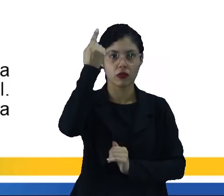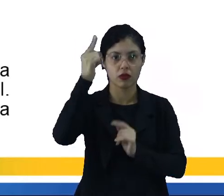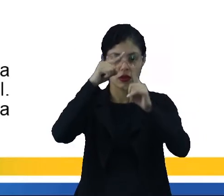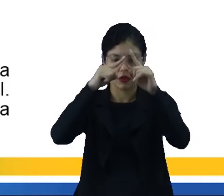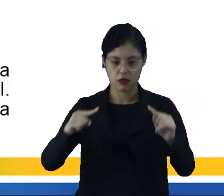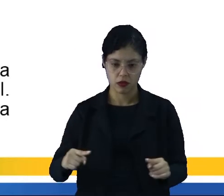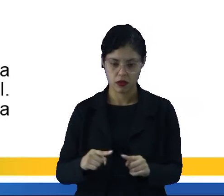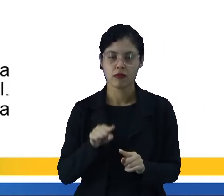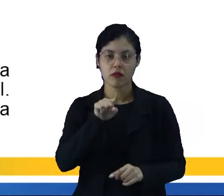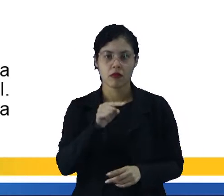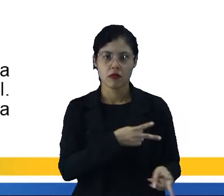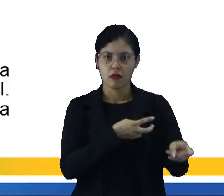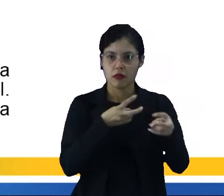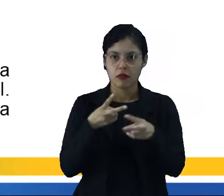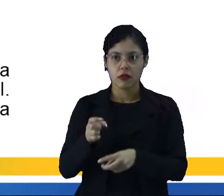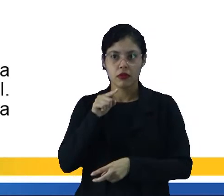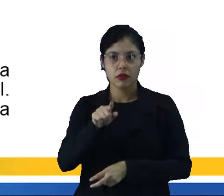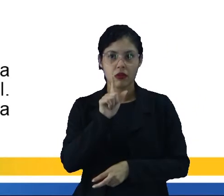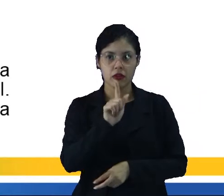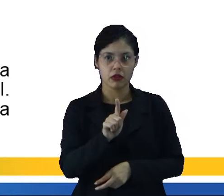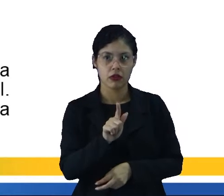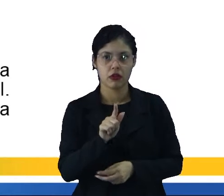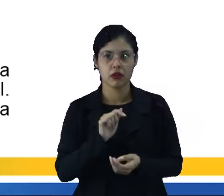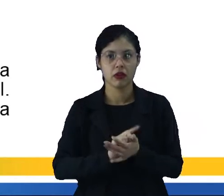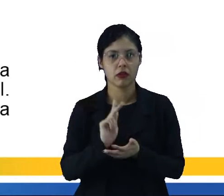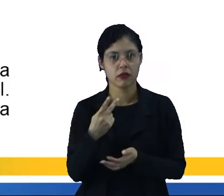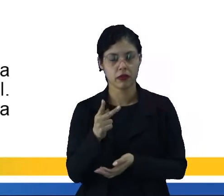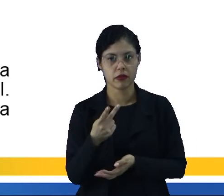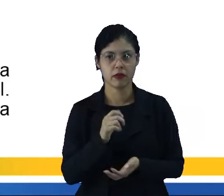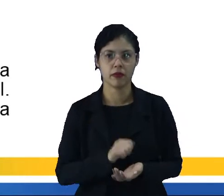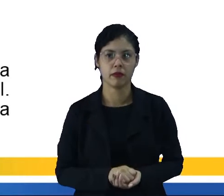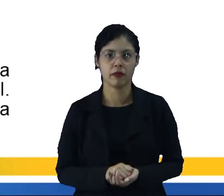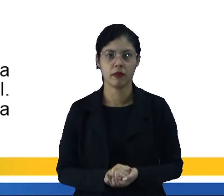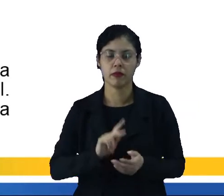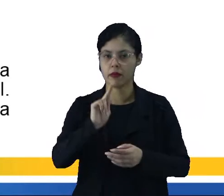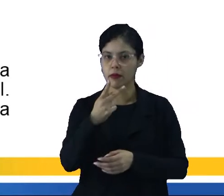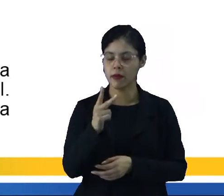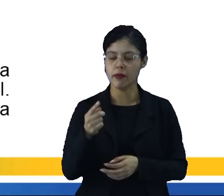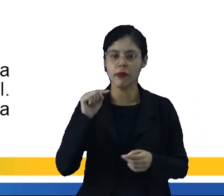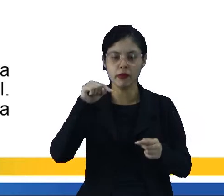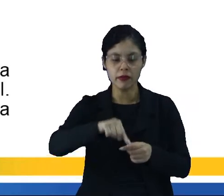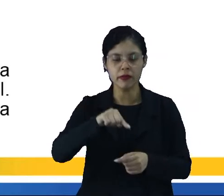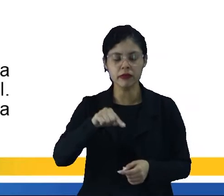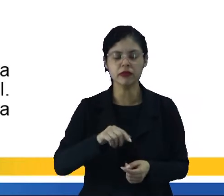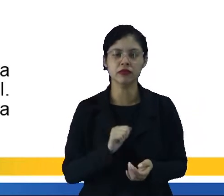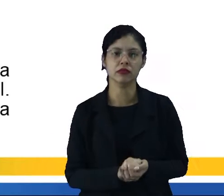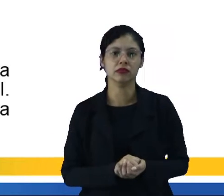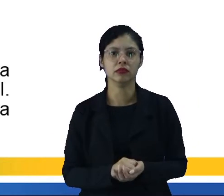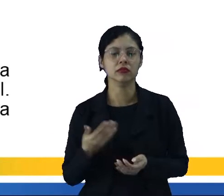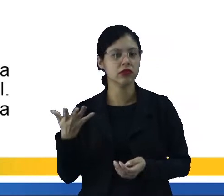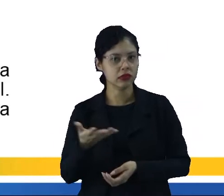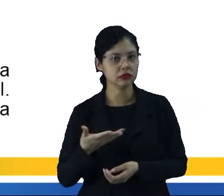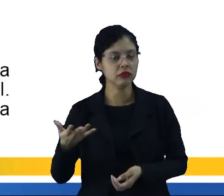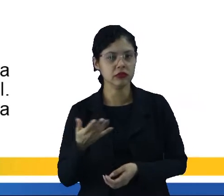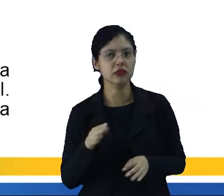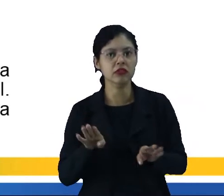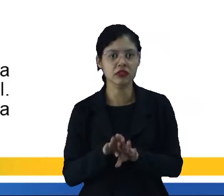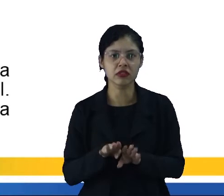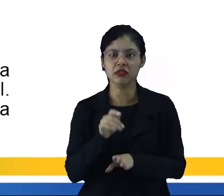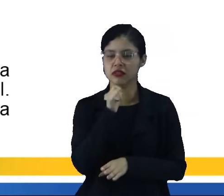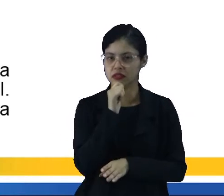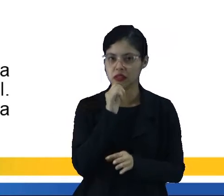professor dá para você perceber aqui é G E aqui é H tá bem no centro da base do polígono que forma a base